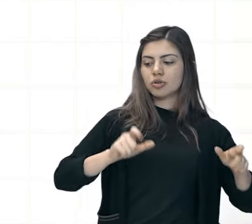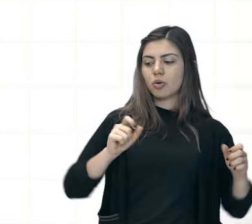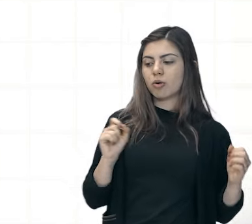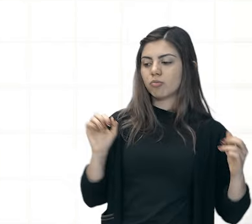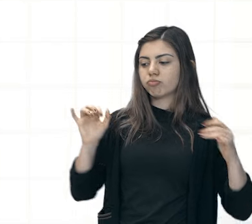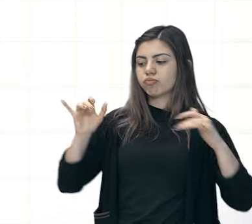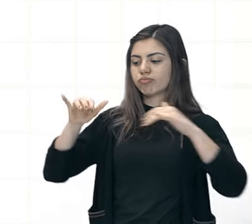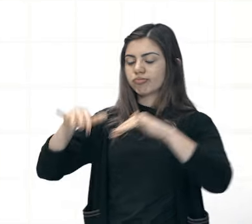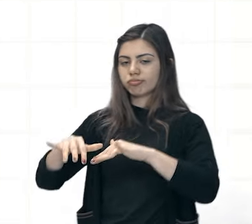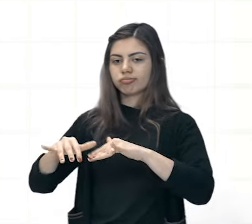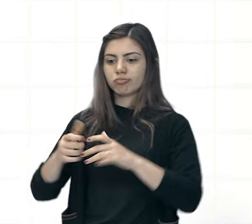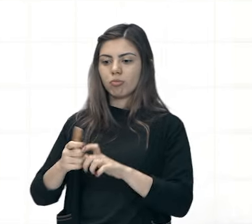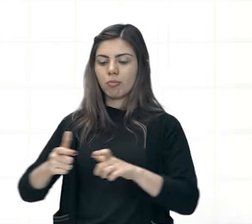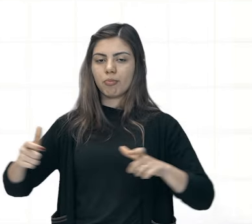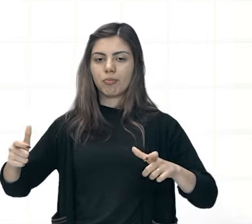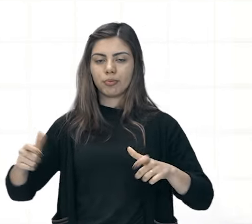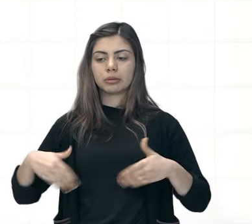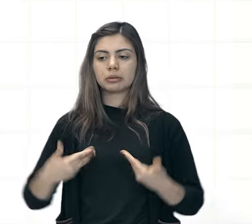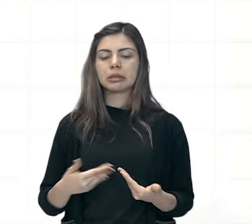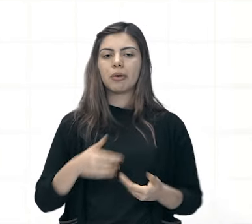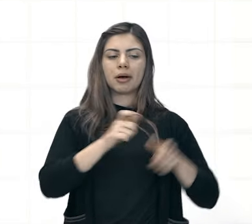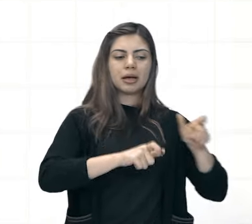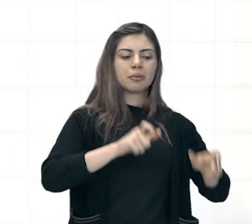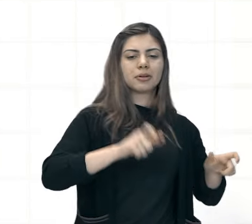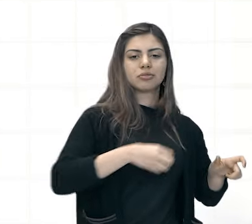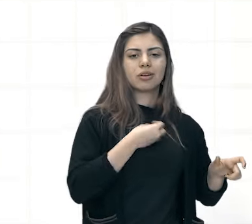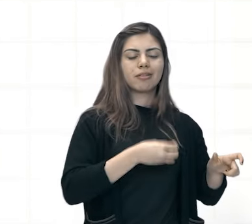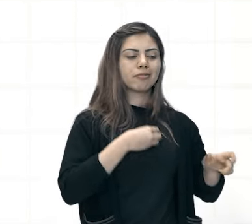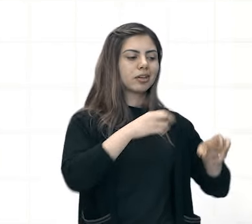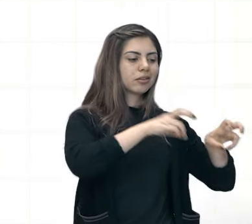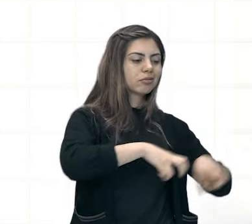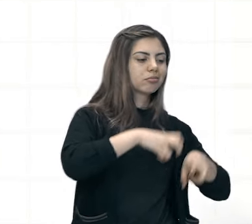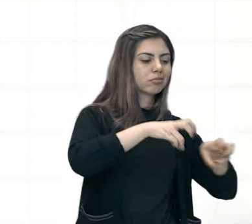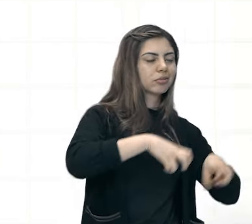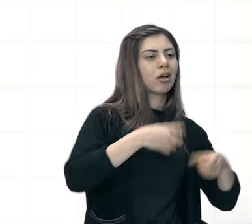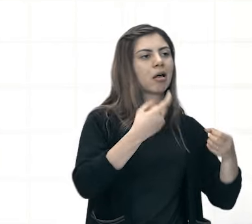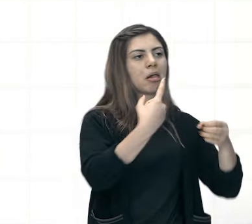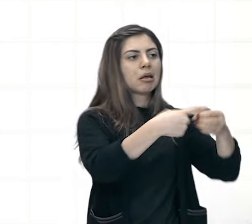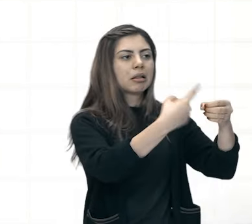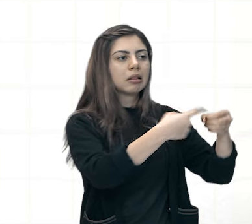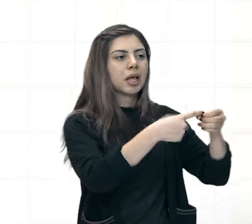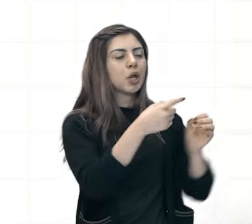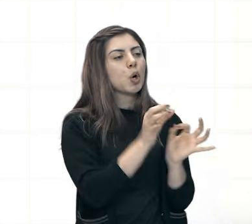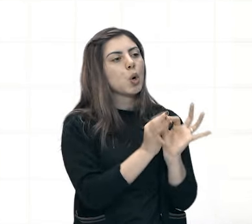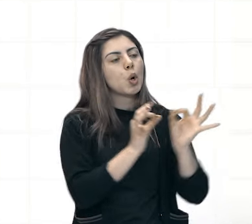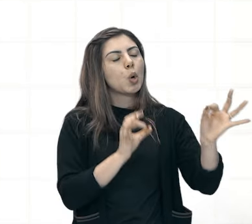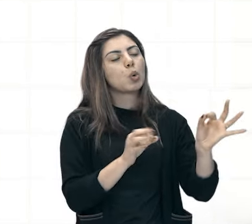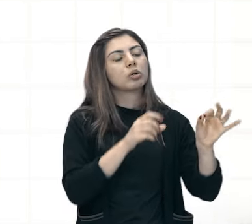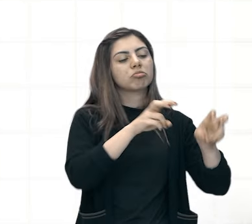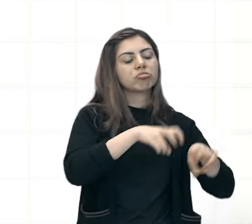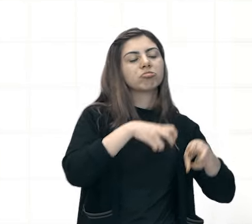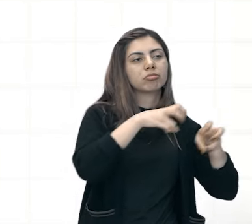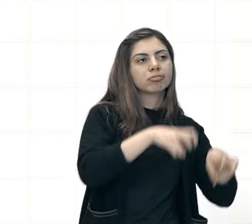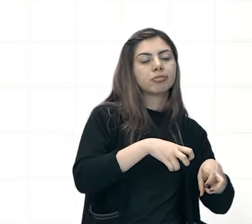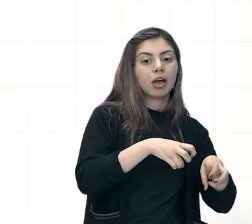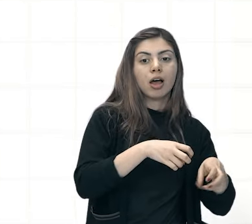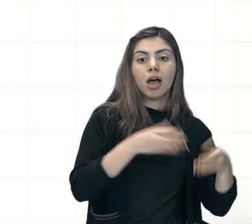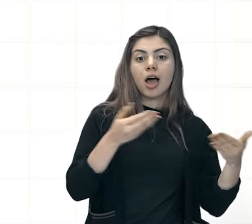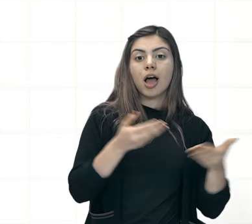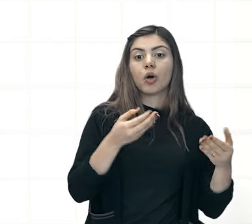único local. Aquela galera que morava no campo, que morava no interior, que desenvolvia uma atividade agrícola, agora